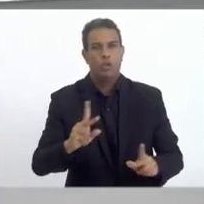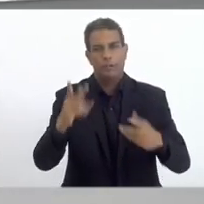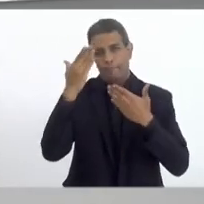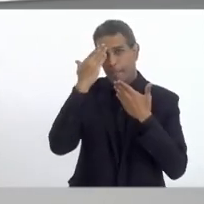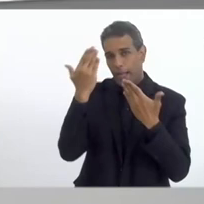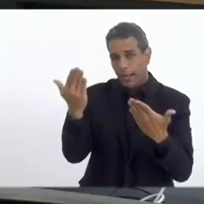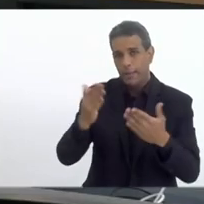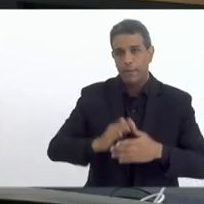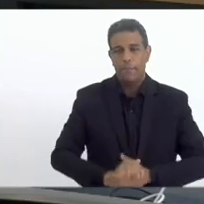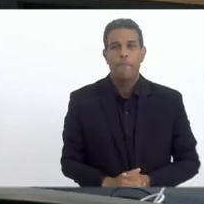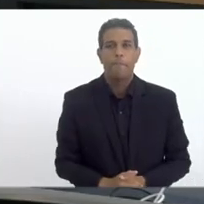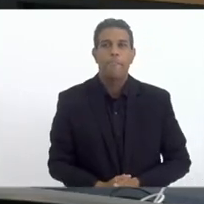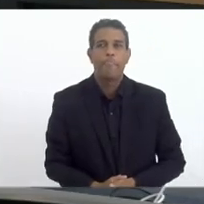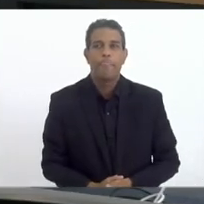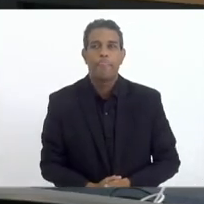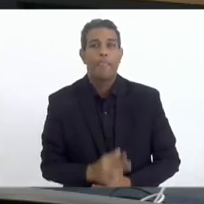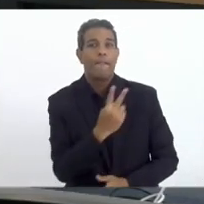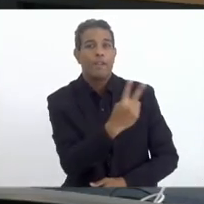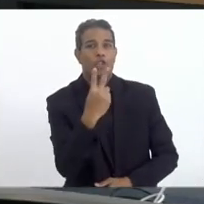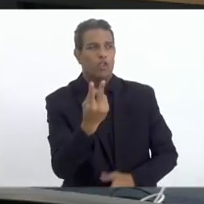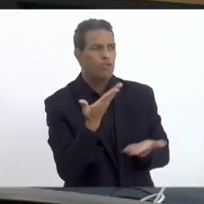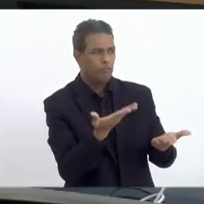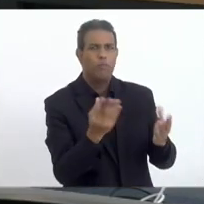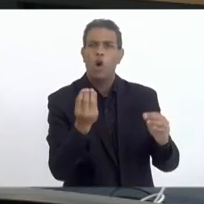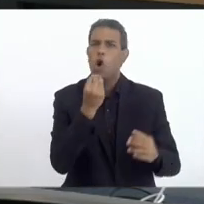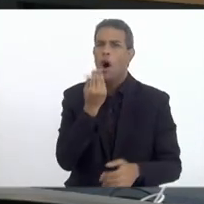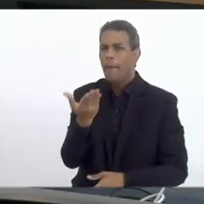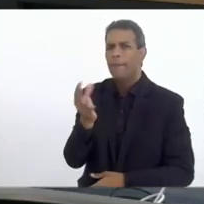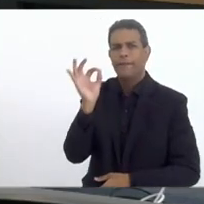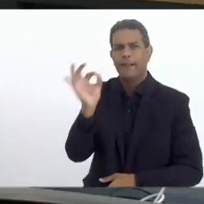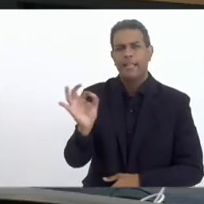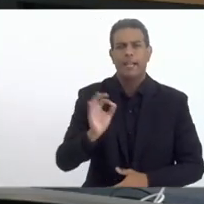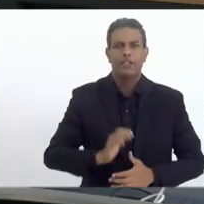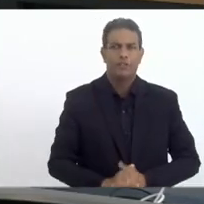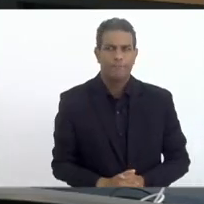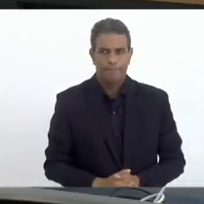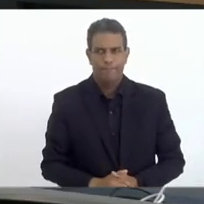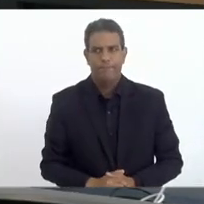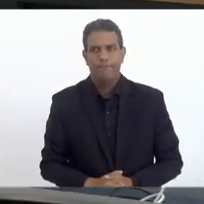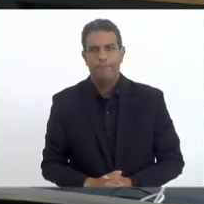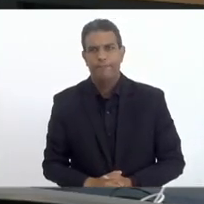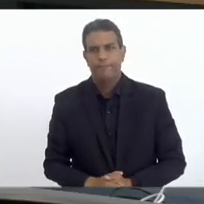Obrigado. Perfeito. É 22. Lógico, fica à vontade. Eu não sei se é do